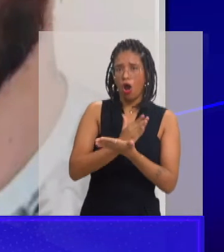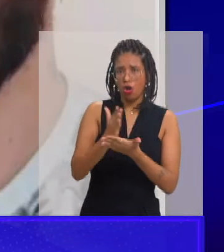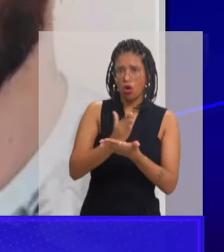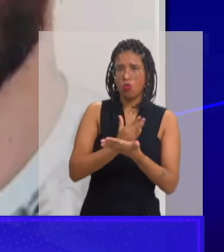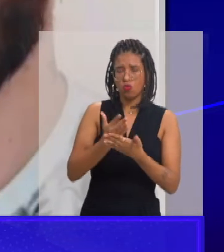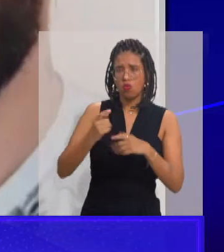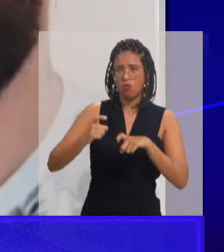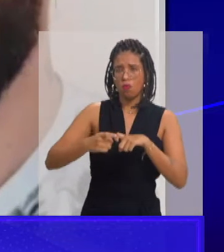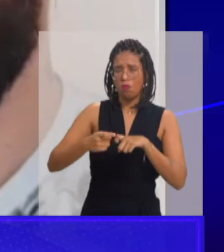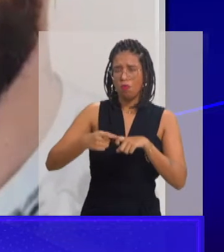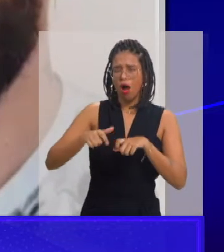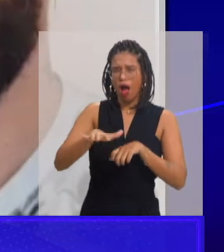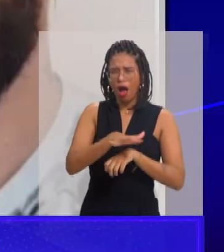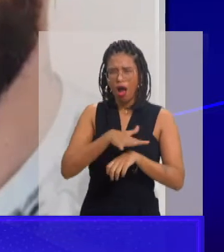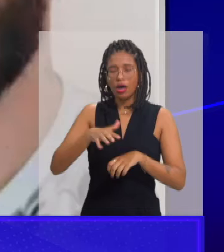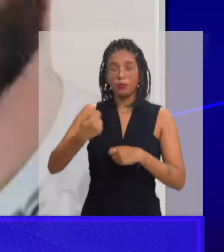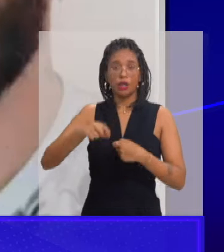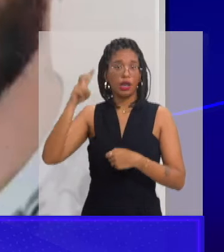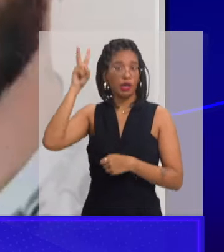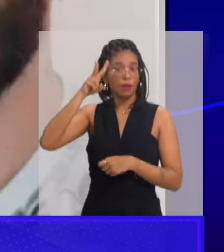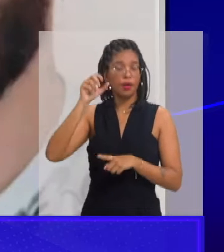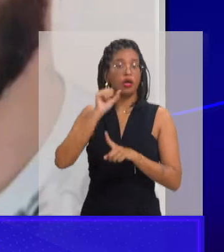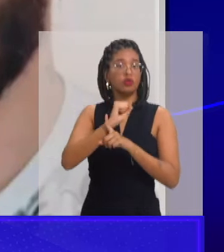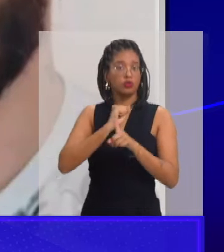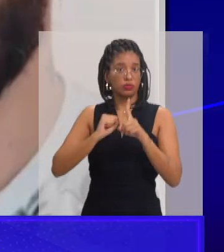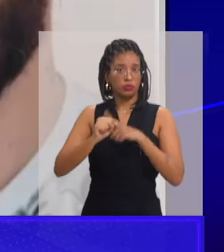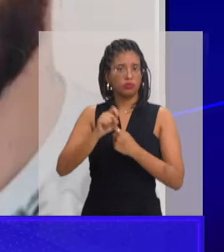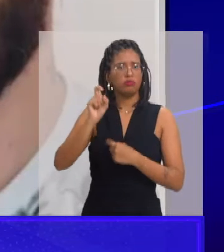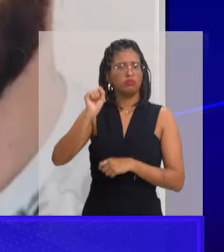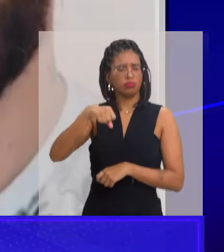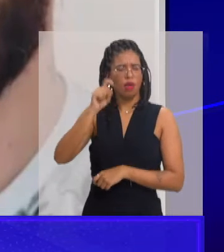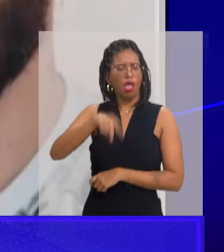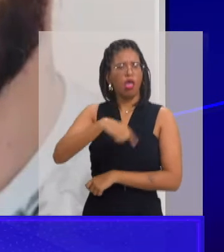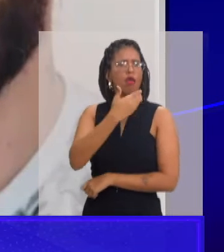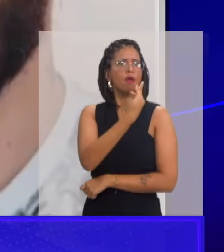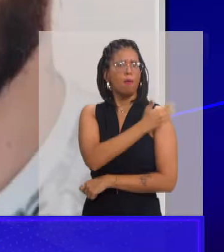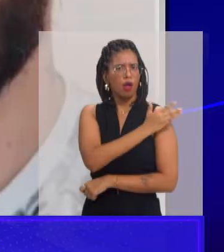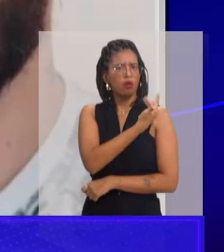preconceito? Você viu preconceito por parte de companheiros, até mesmo da sociedade?